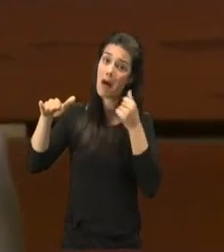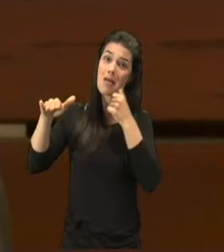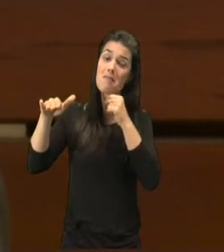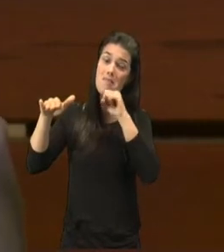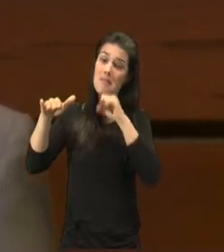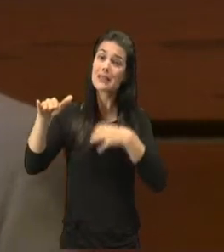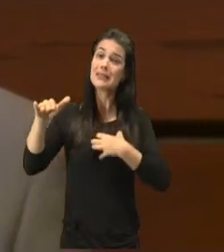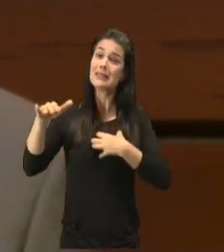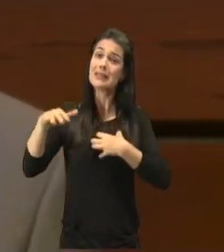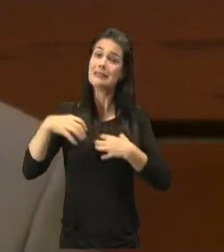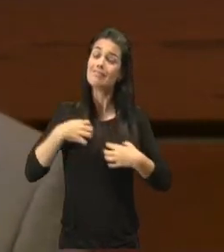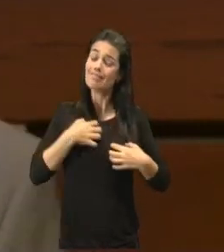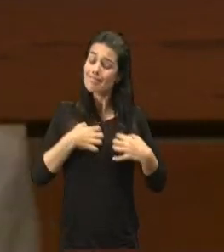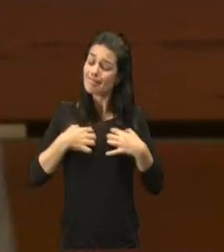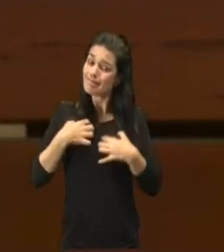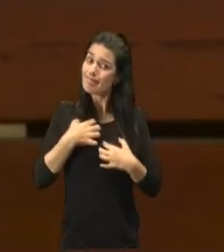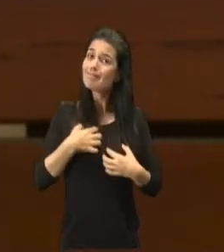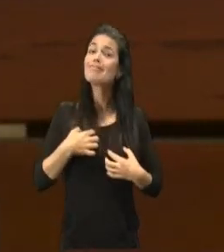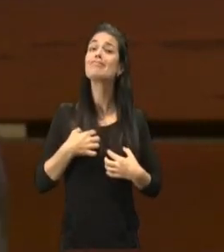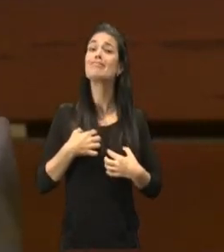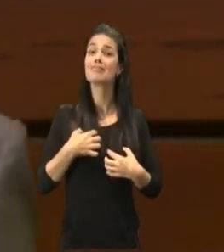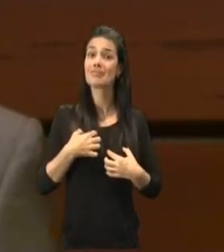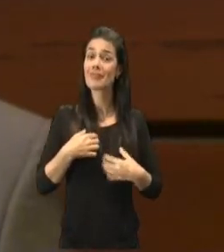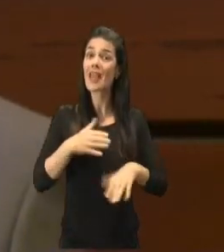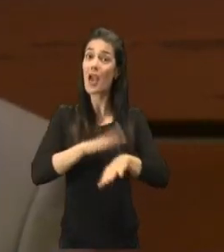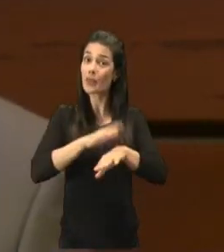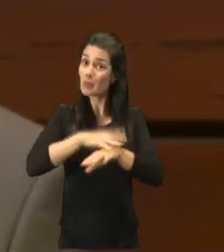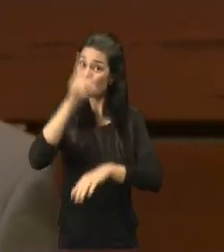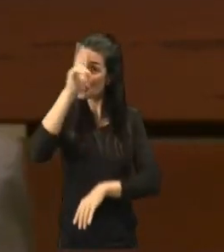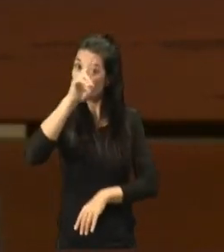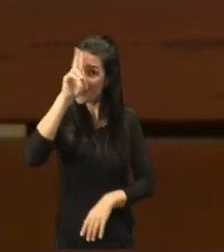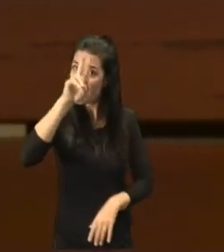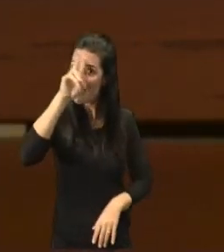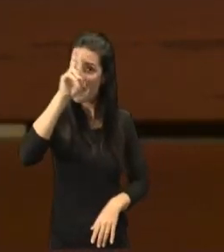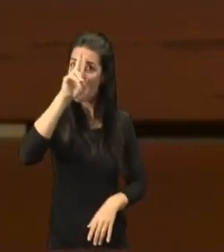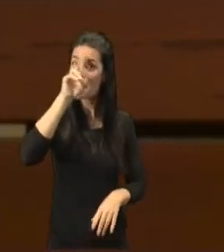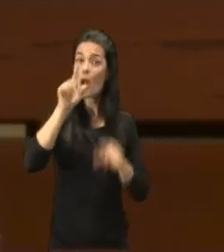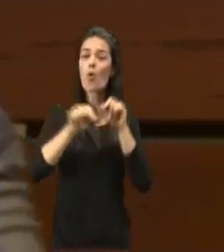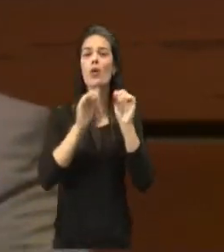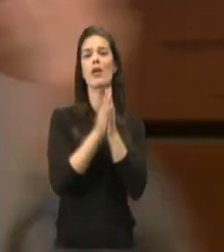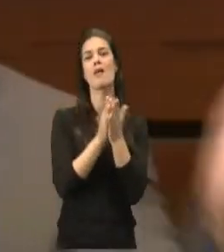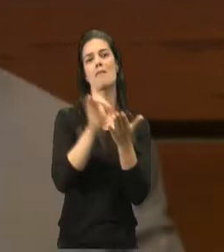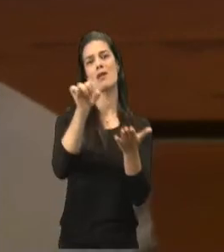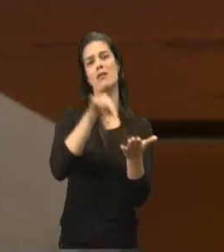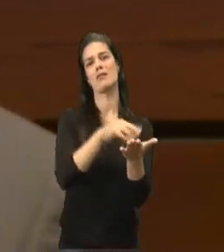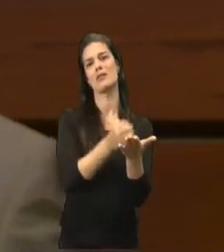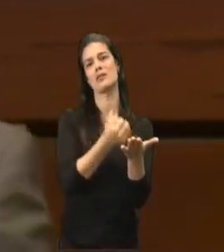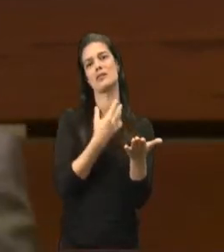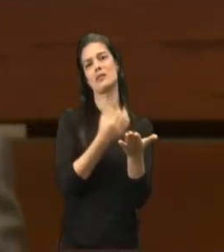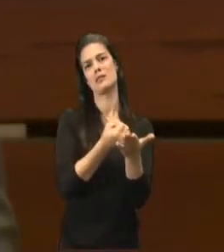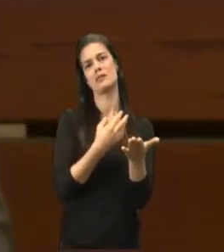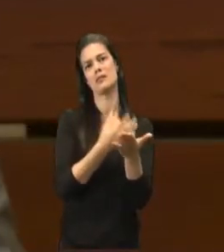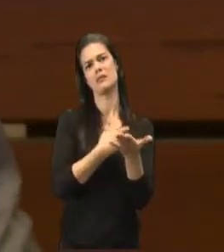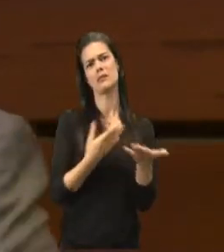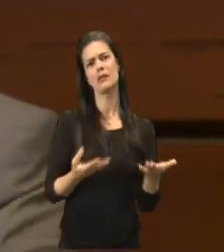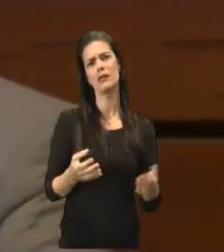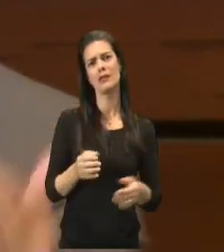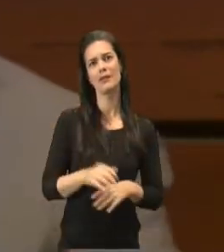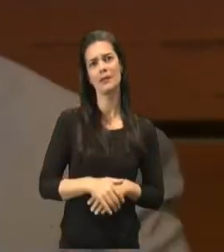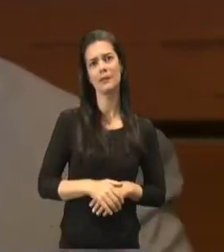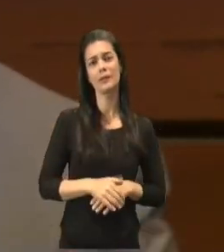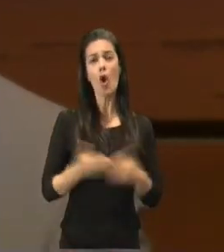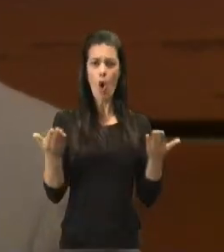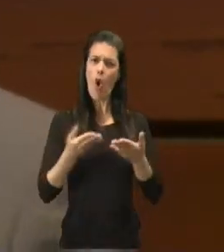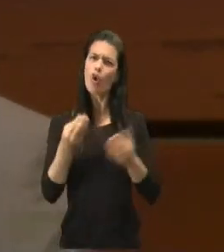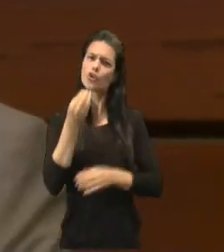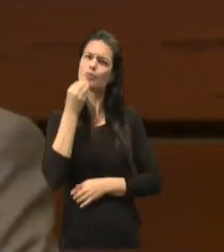E é um tempo de nós estarmos resgatando isto, por isso que eu falei aqui no início da minha palavra, poderia trazer alguns conselhos da psicologia, poderia trazer